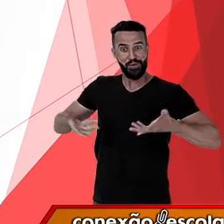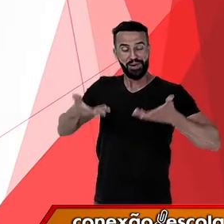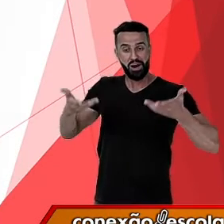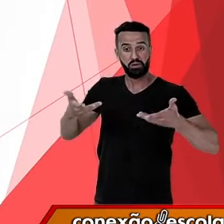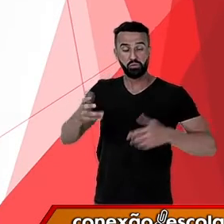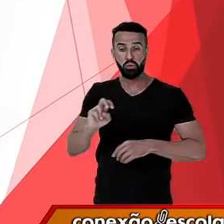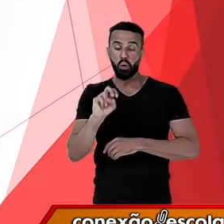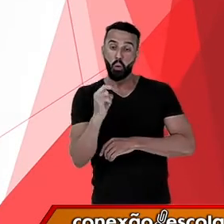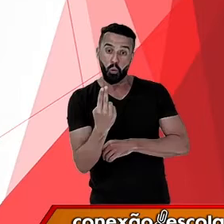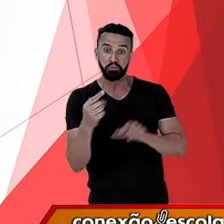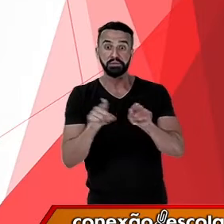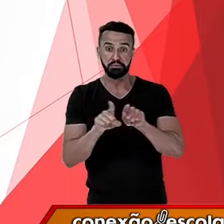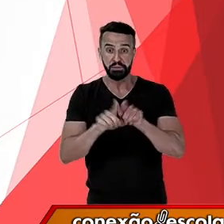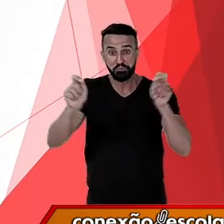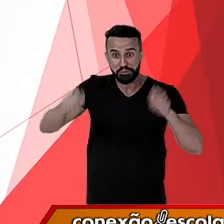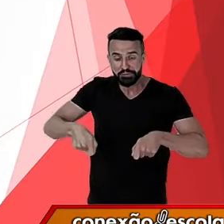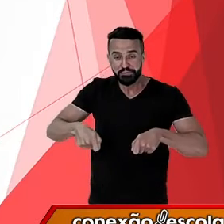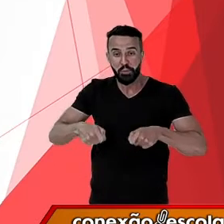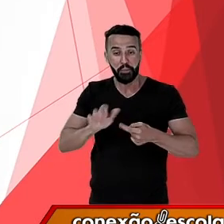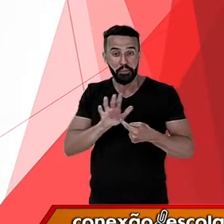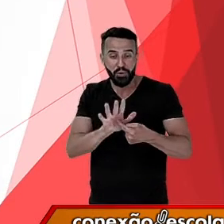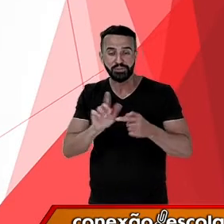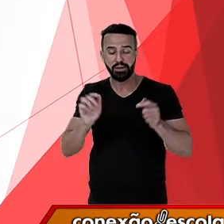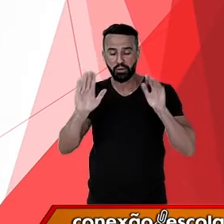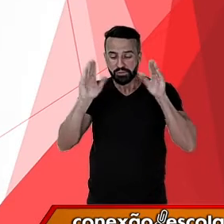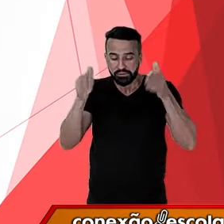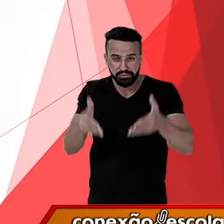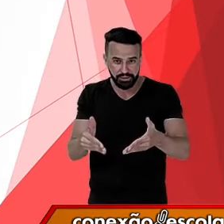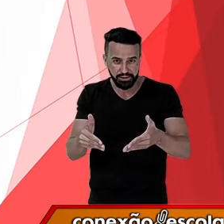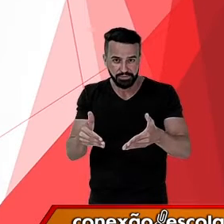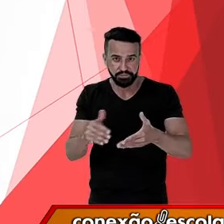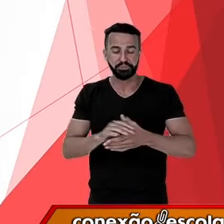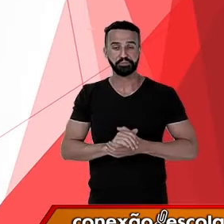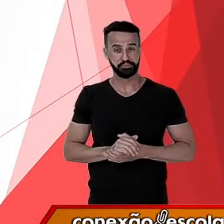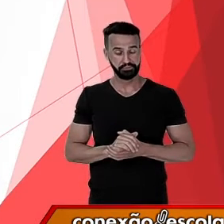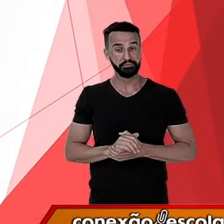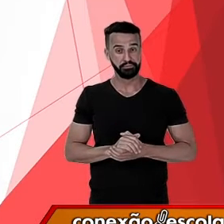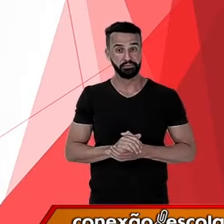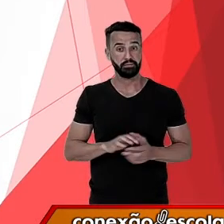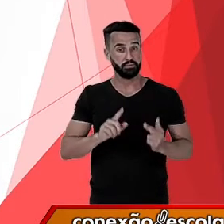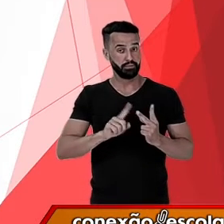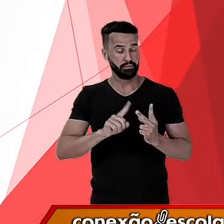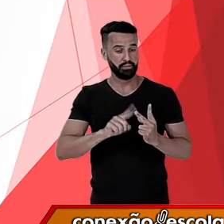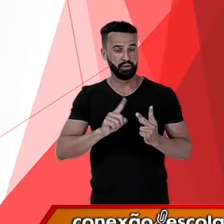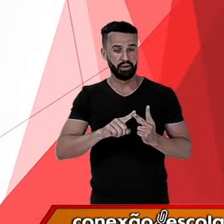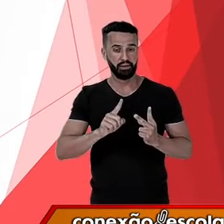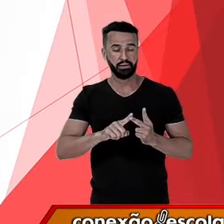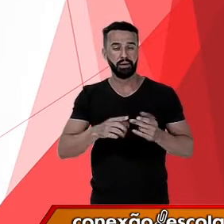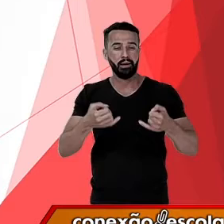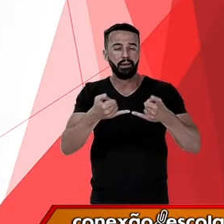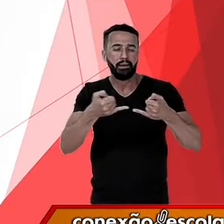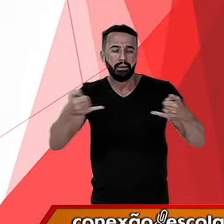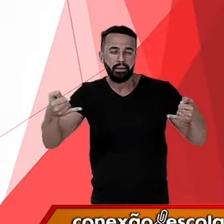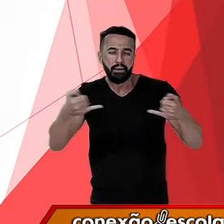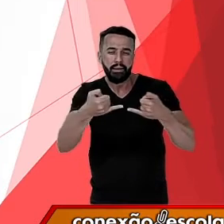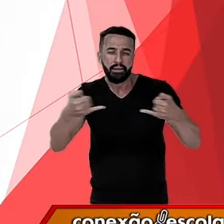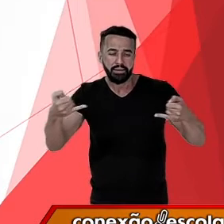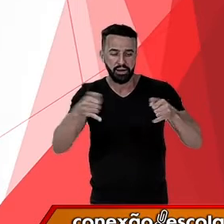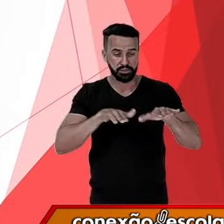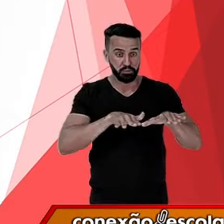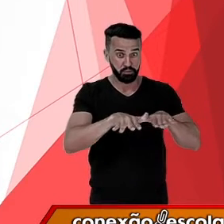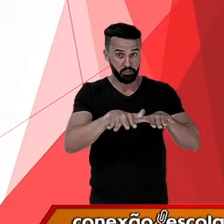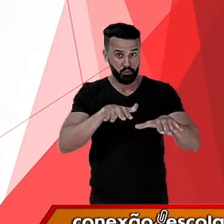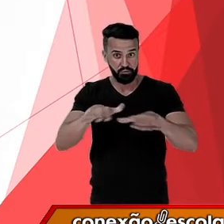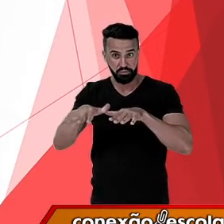tirinha, concentrada. Além disso, tem as linhas de movimento. Você lembra daquele momento em que nós